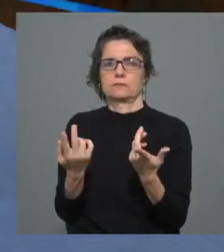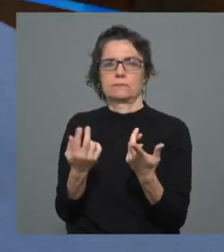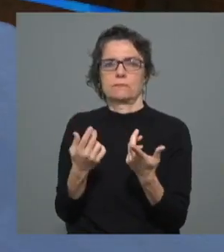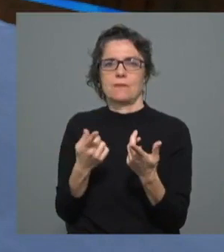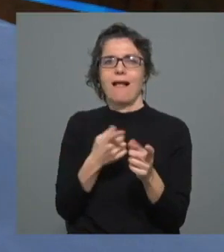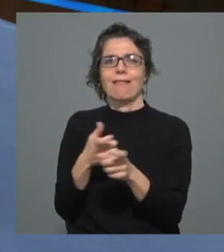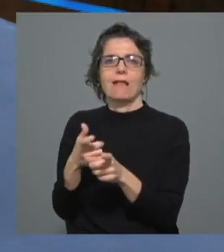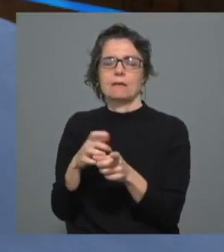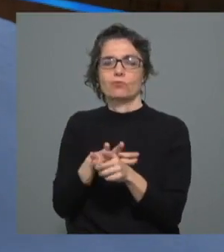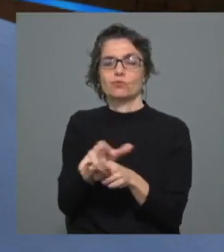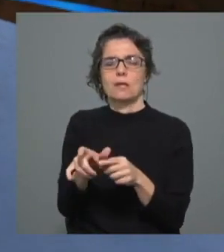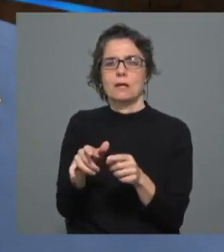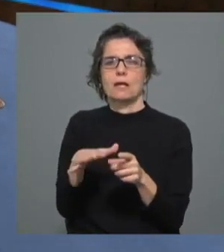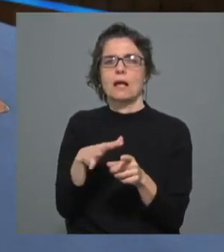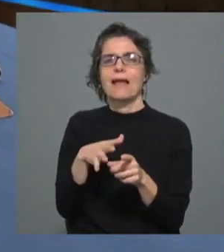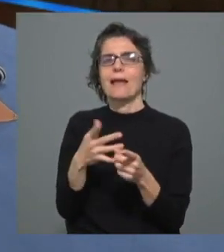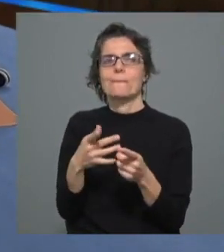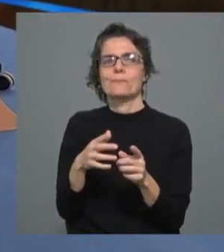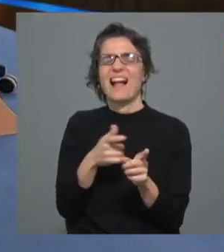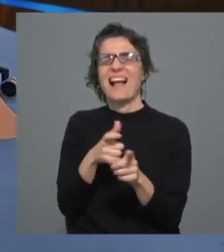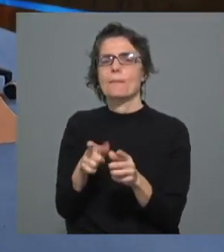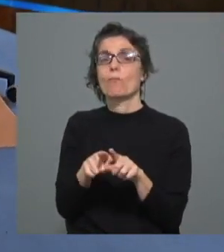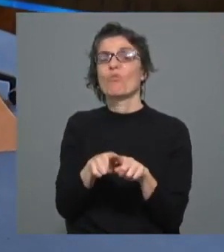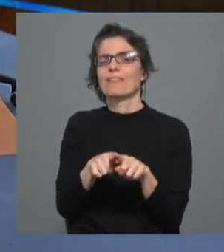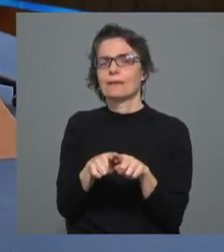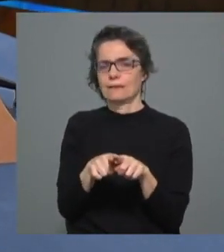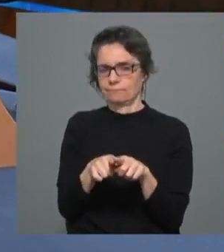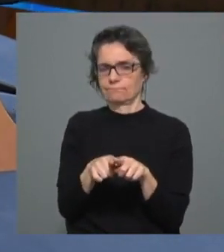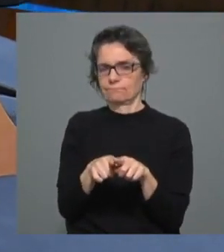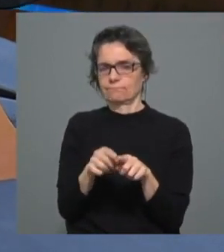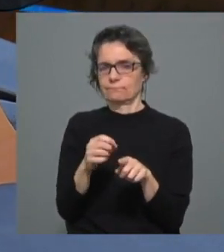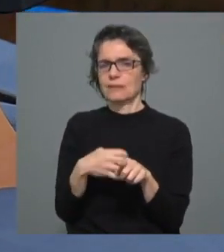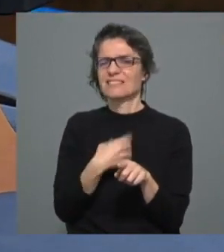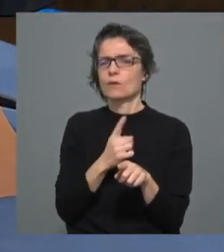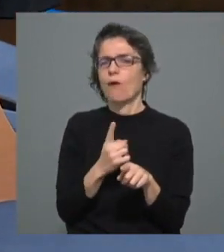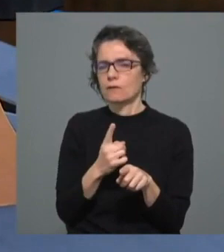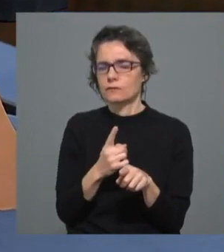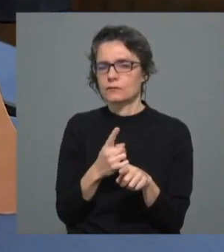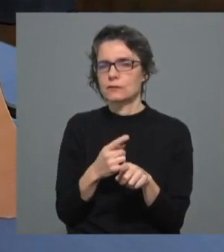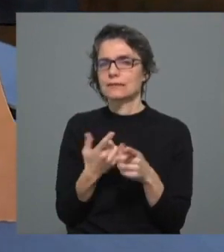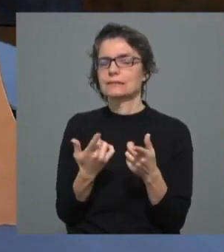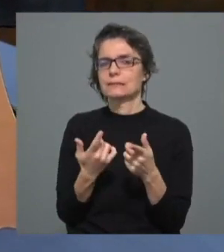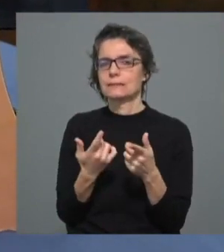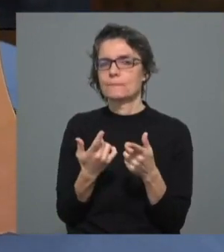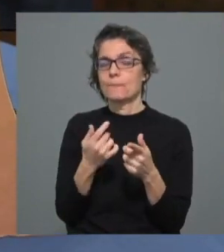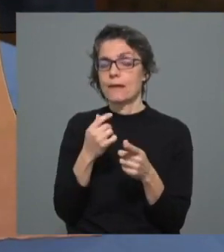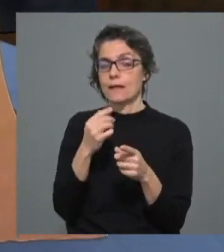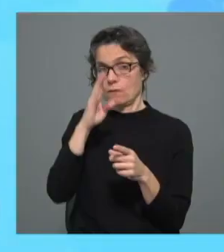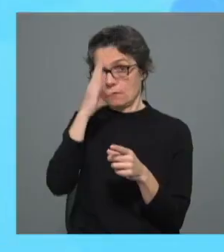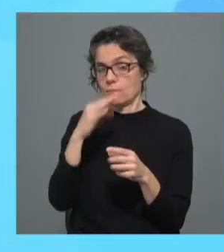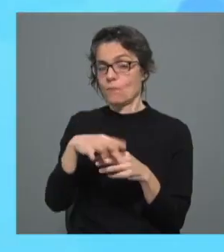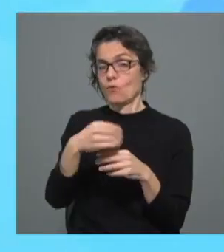são armas políticas. O que é que isso quer dizer? Quer dizer, em síntese, que a escala dos seus efeitos, quer